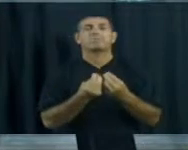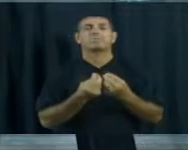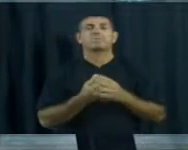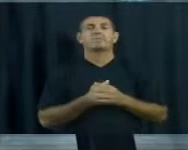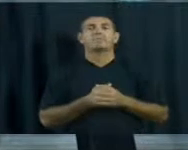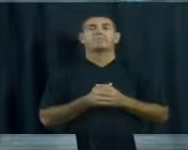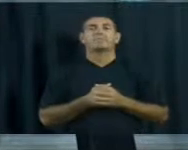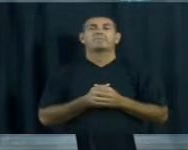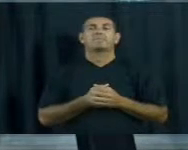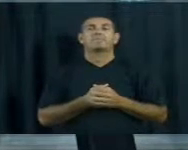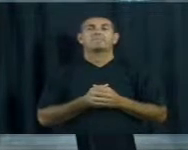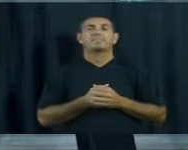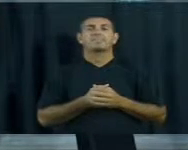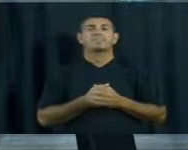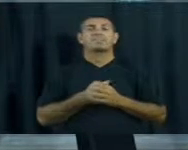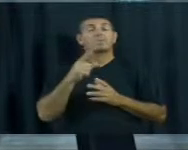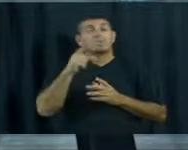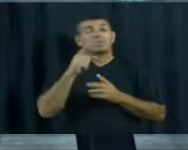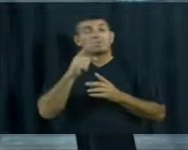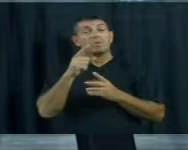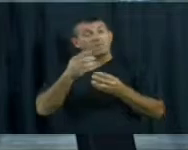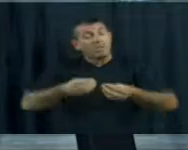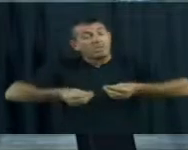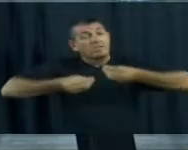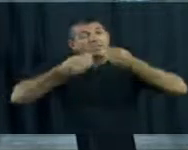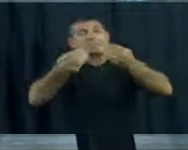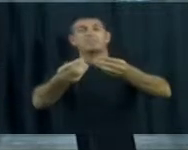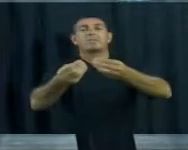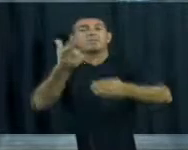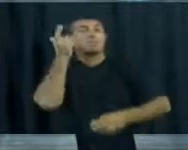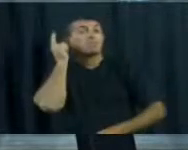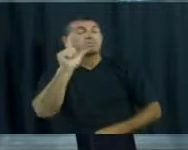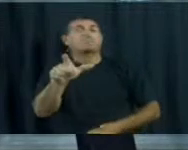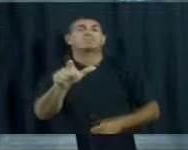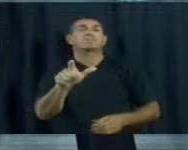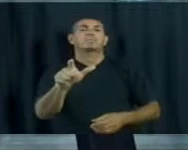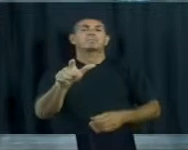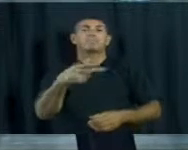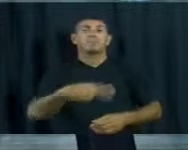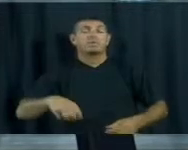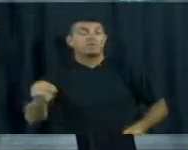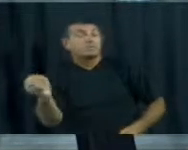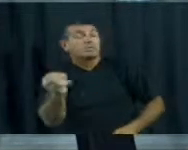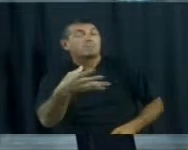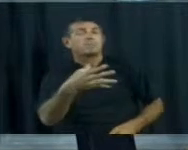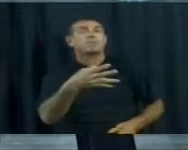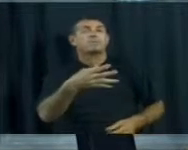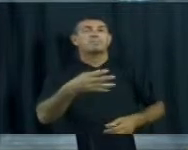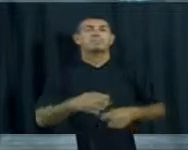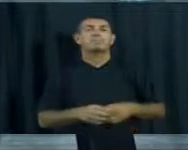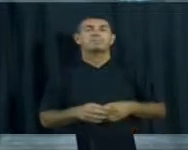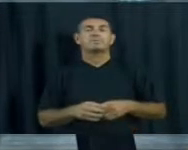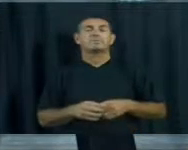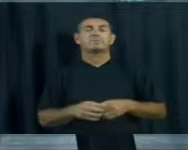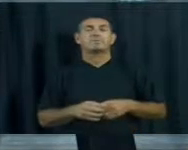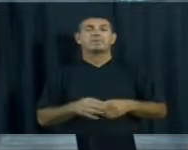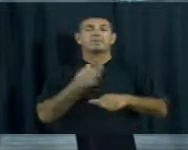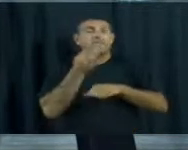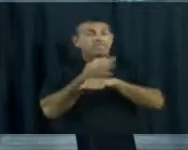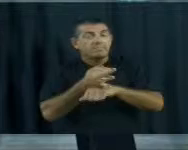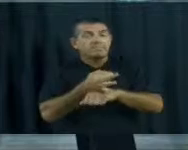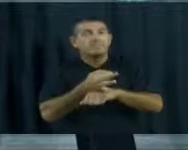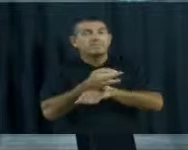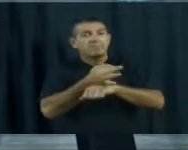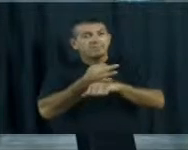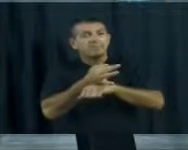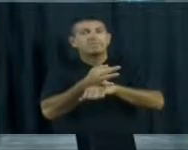A perna, foi uma só. Foi o senhor quem conseguiu uma perna mecânica para ele, pois ele havia feito uma perna com